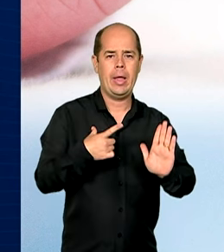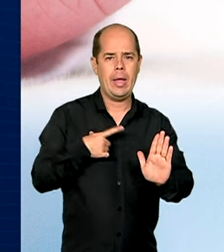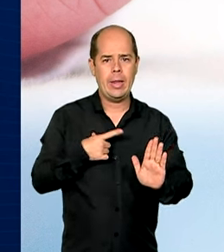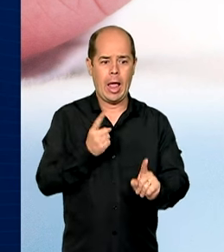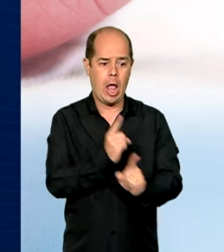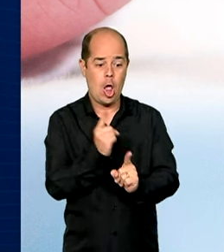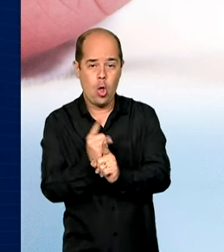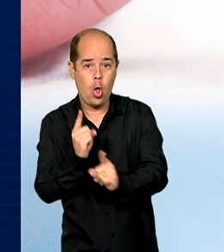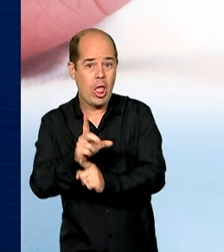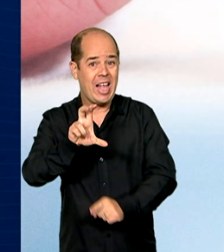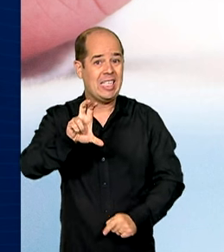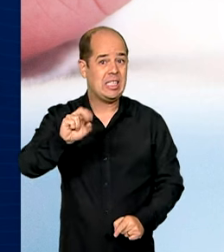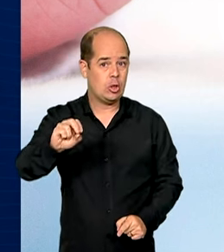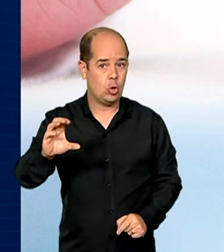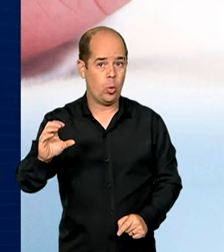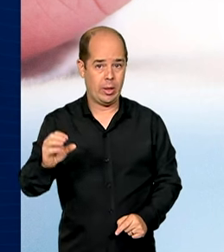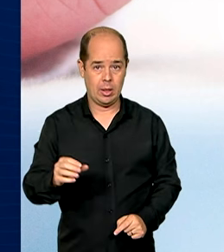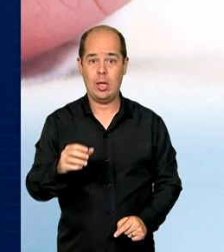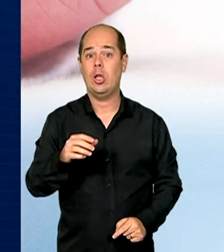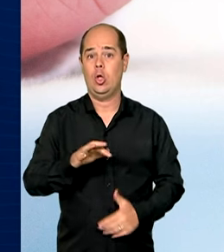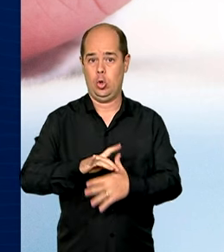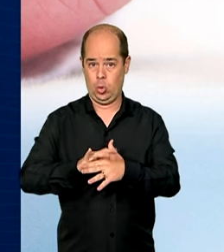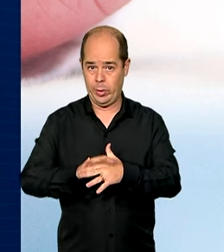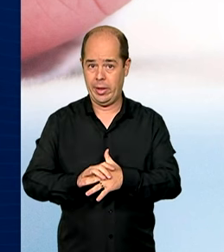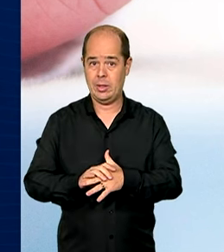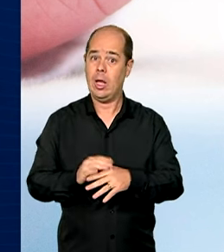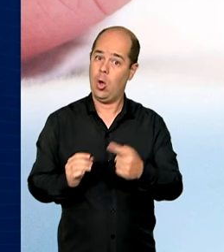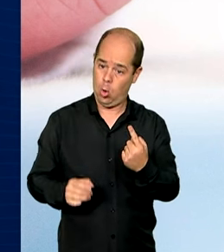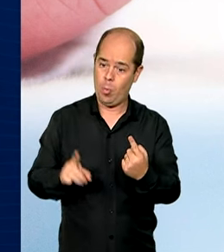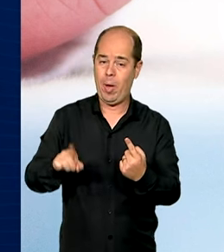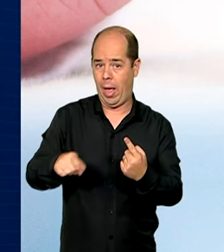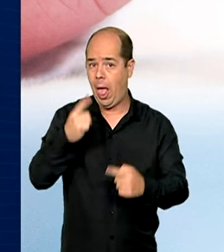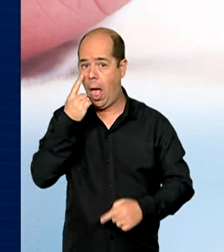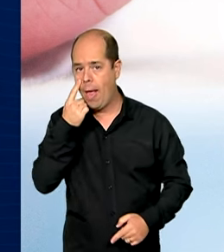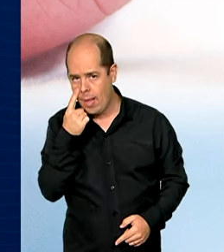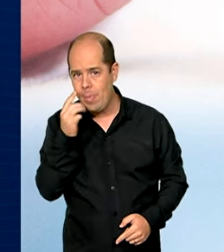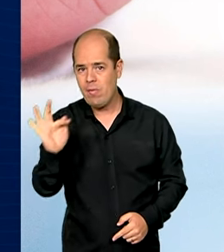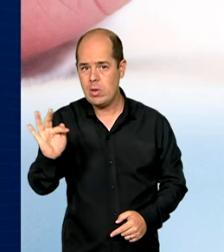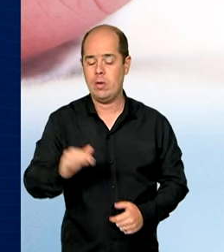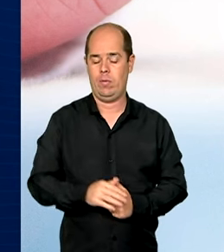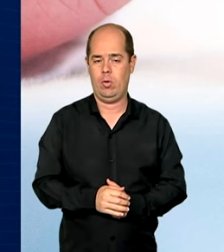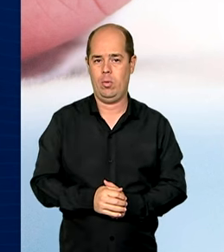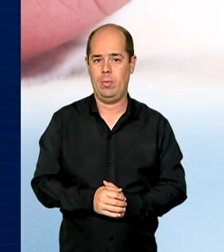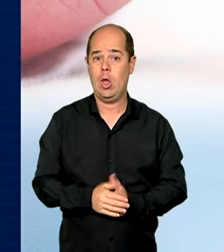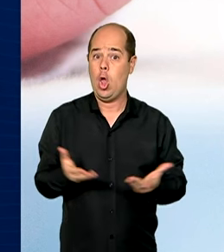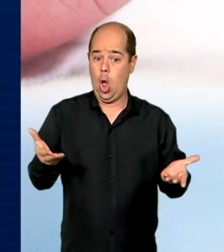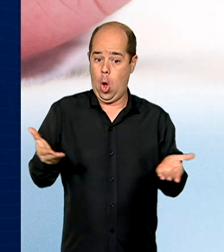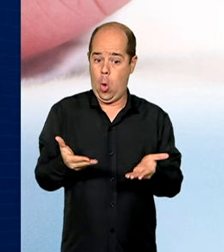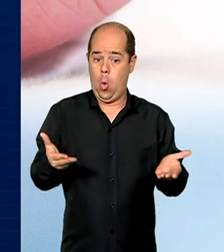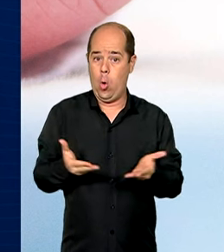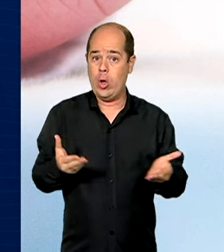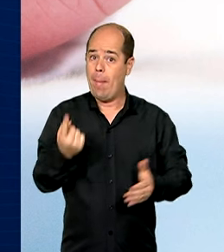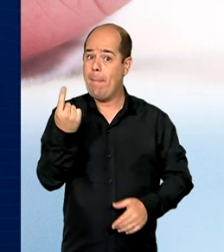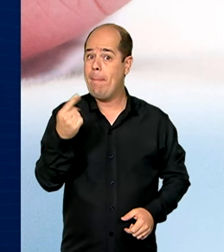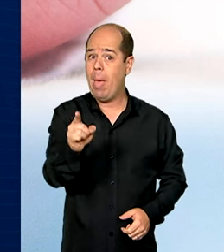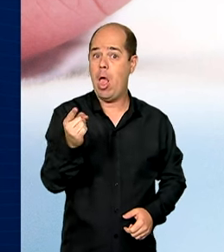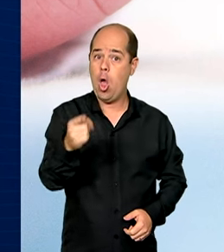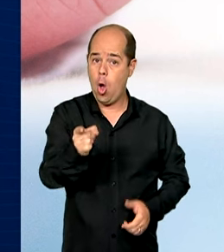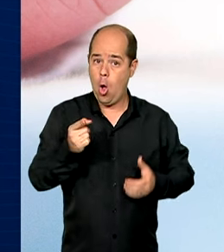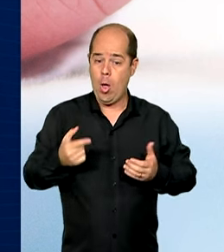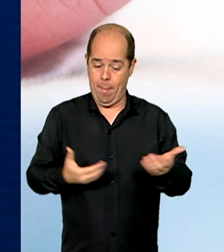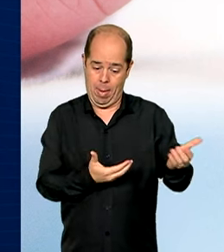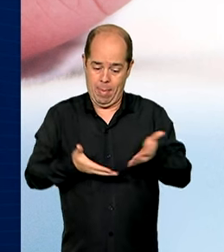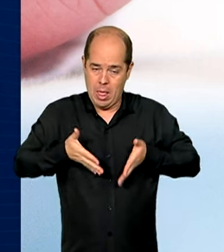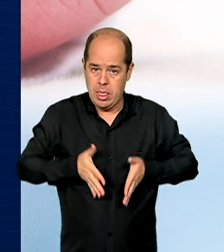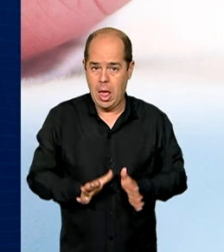50 doenças. A falciforme é uma delas. E hoje, cerca de 1.000 bebês nascem por ano com a